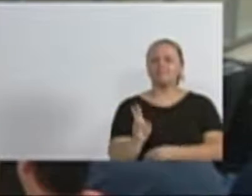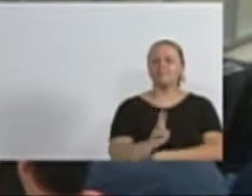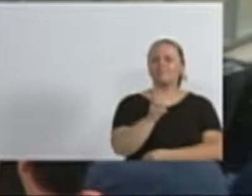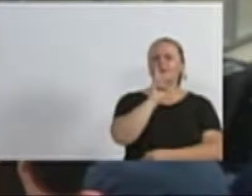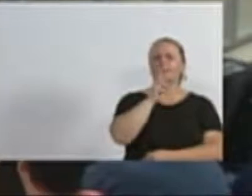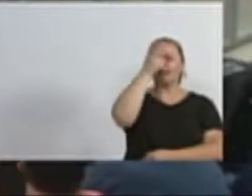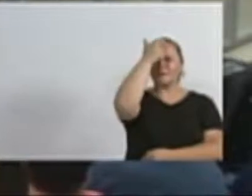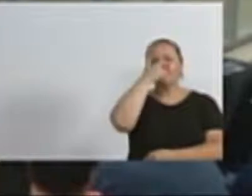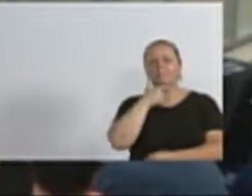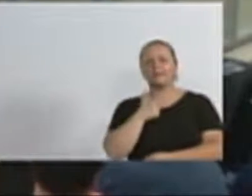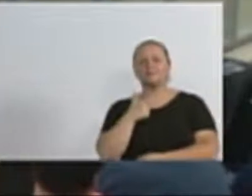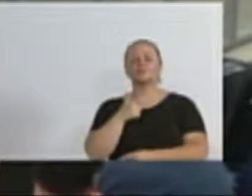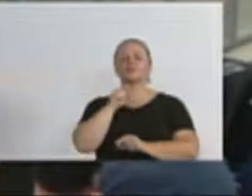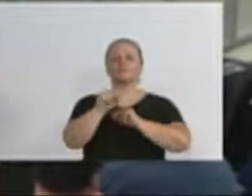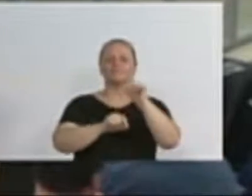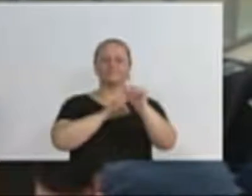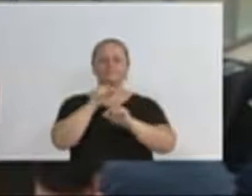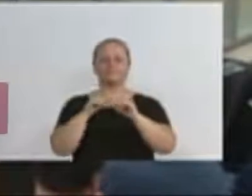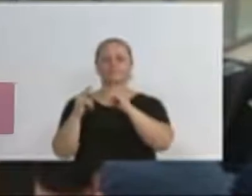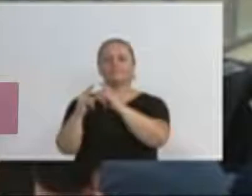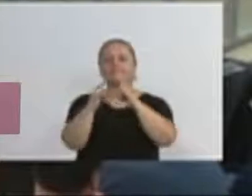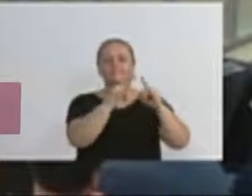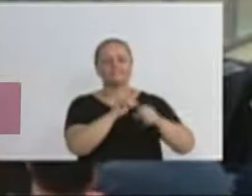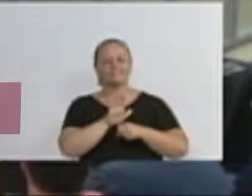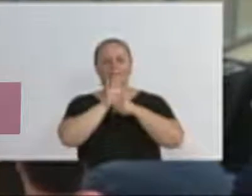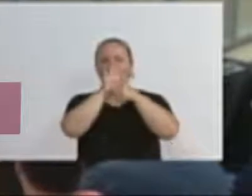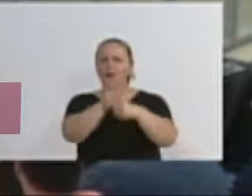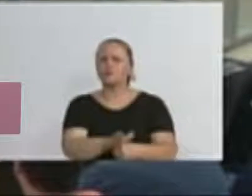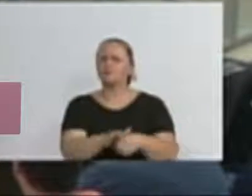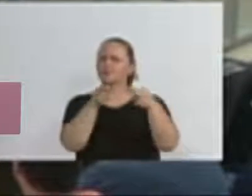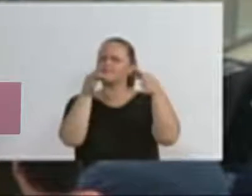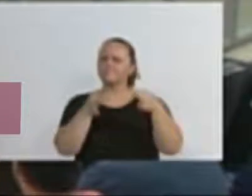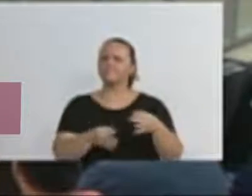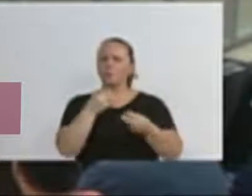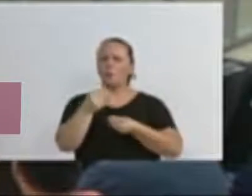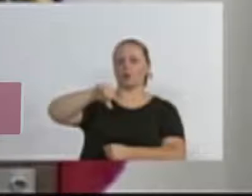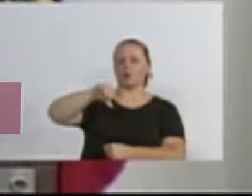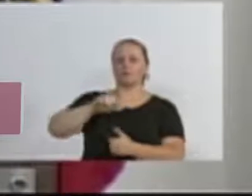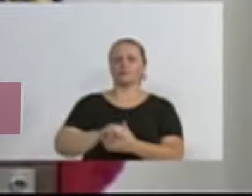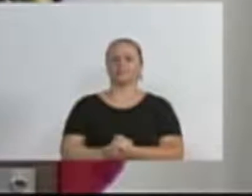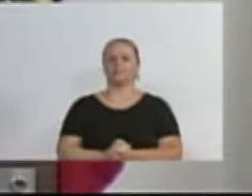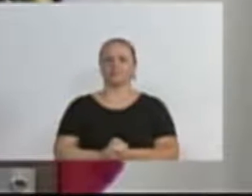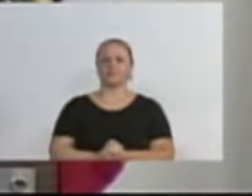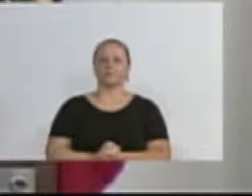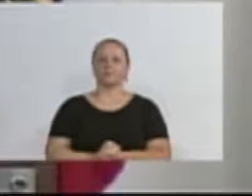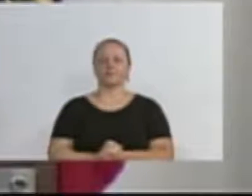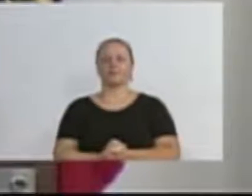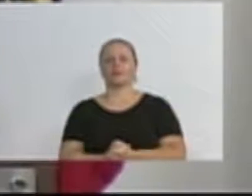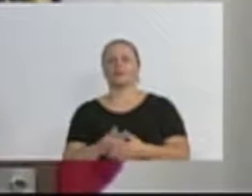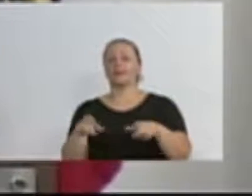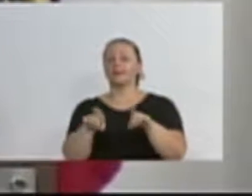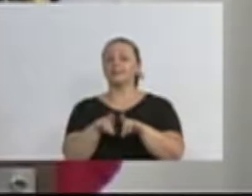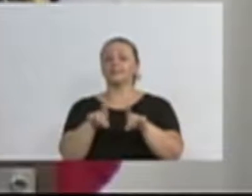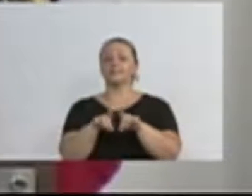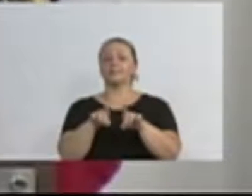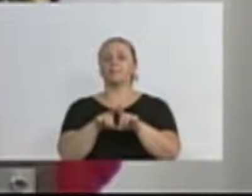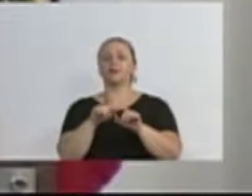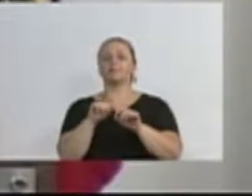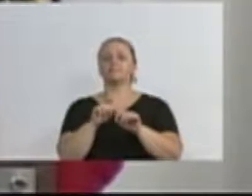Na noite desta quarta-feira, parlamentares abriram espaço na Câmara Legislativa para a valorização